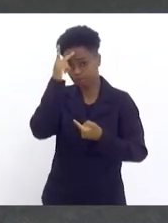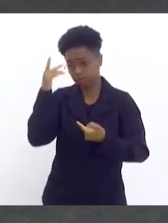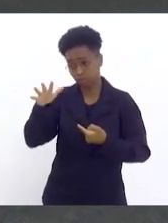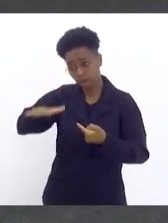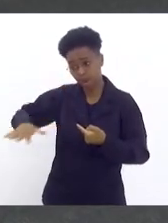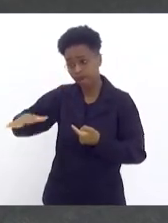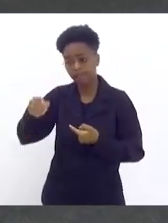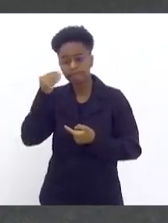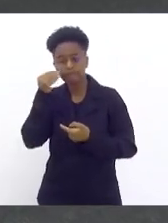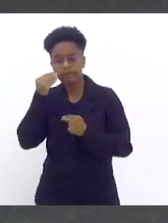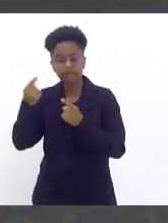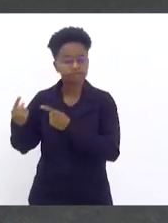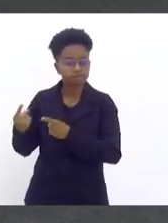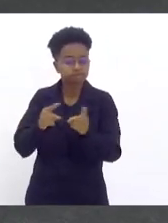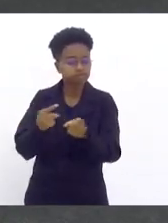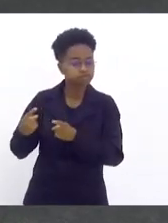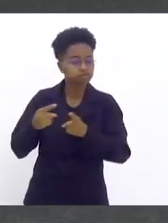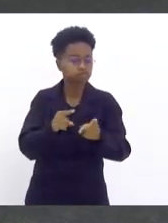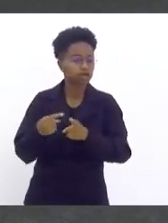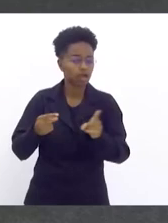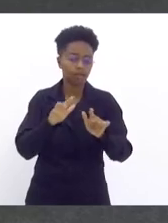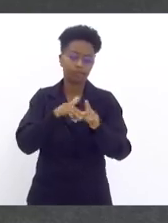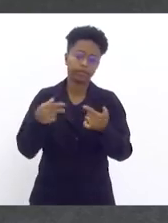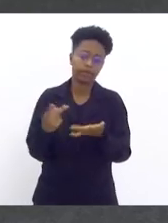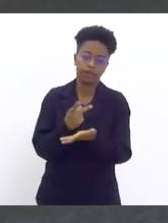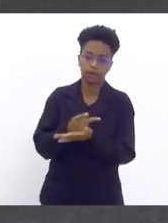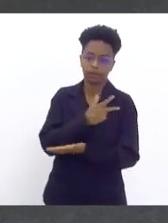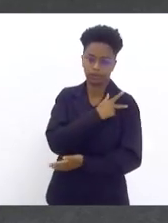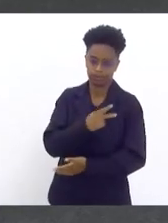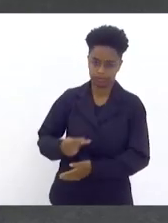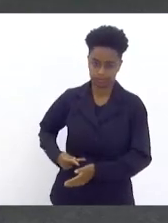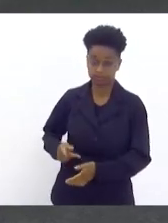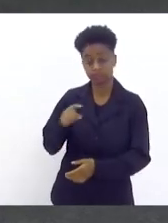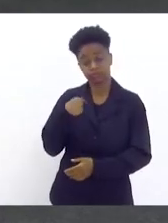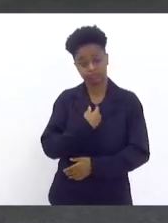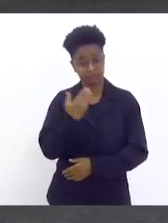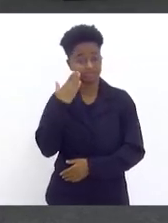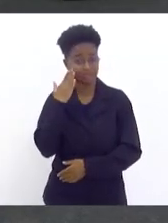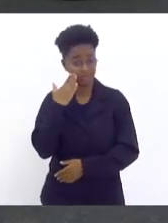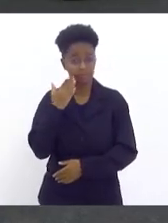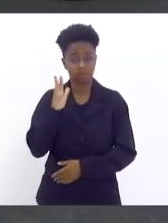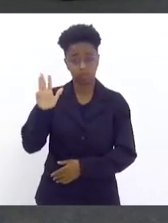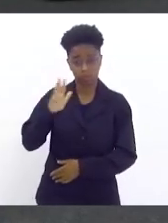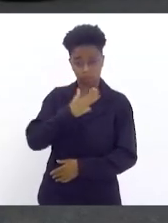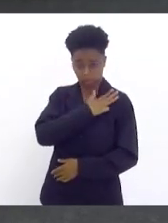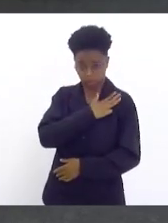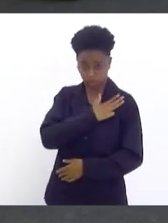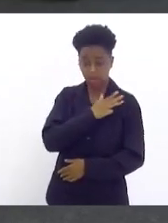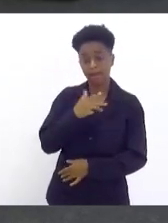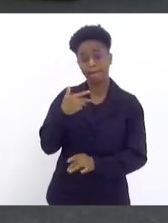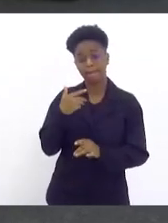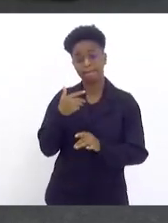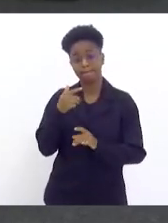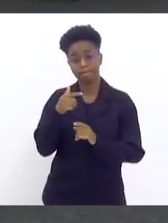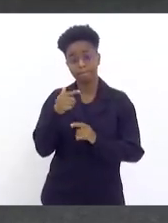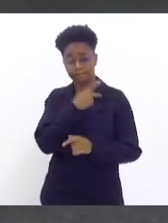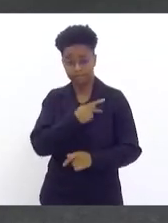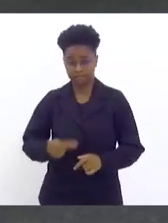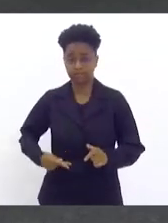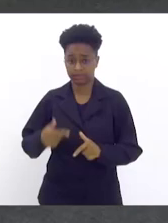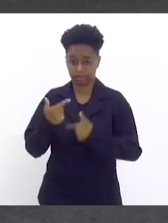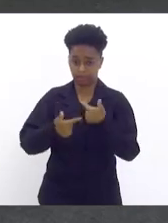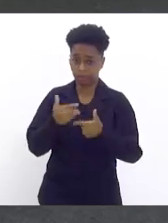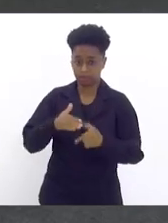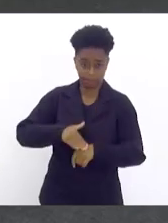fustigar um erro que o presidente cometeu como a gente sabe que o Lula foi presidente que mais trabalhou pela educação inclusiva e